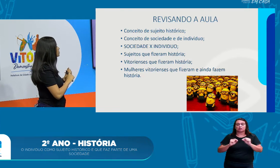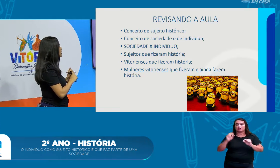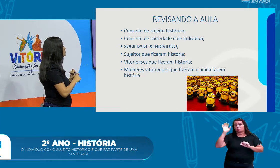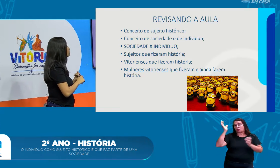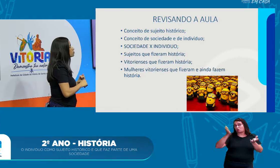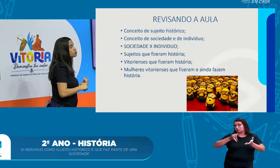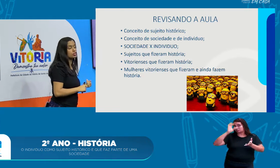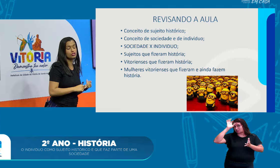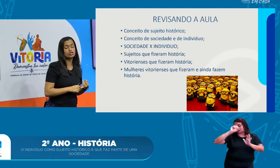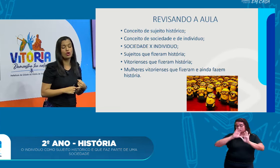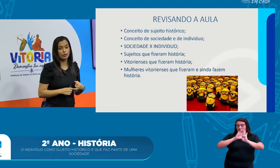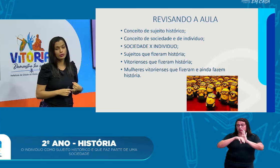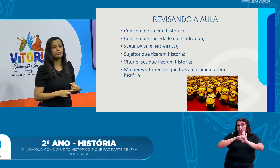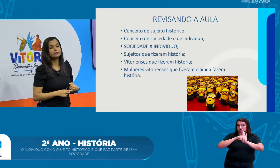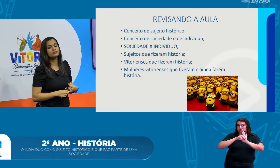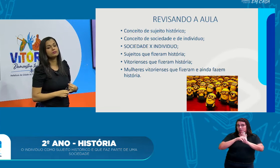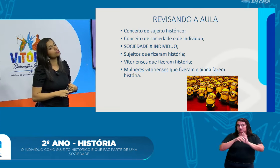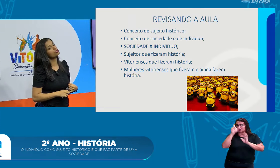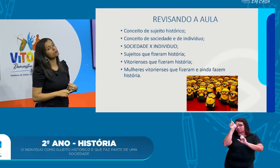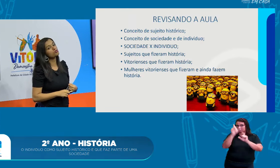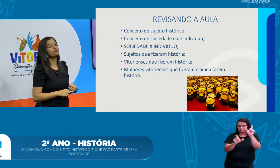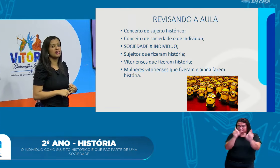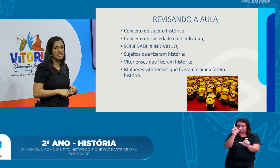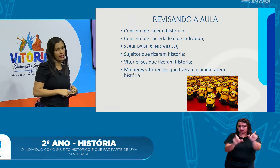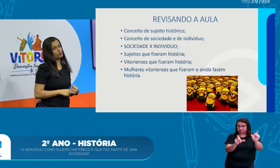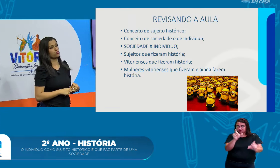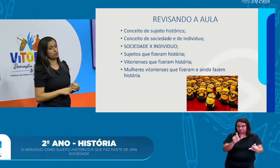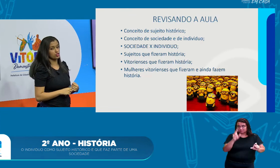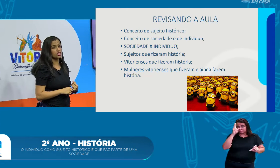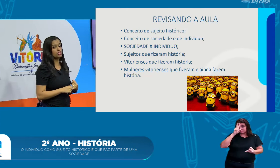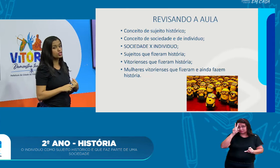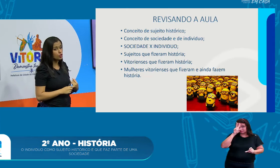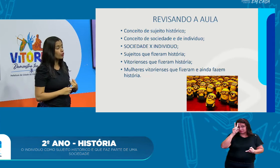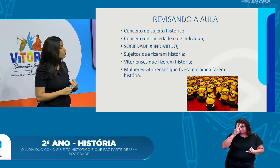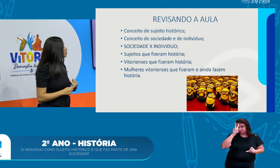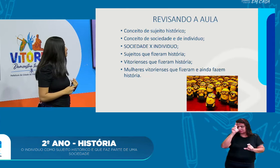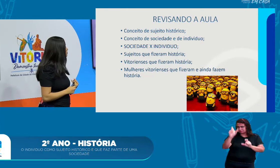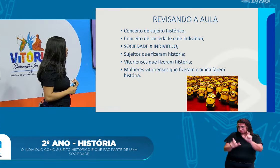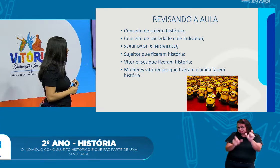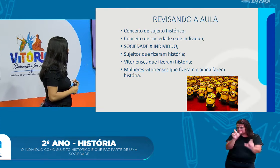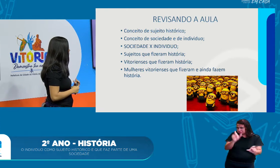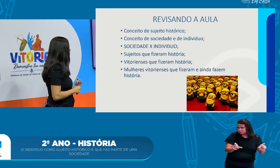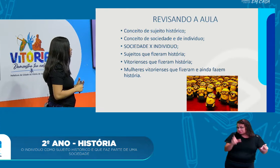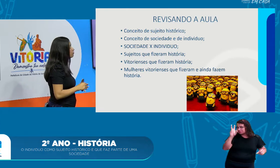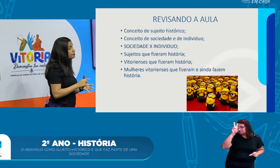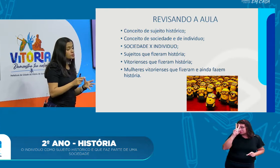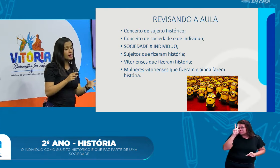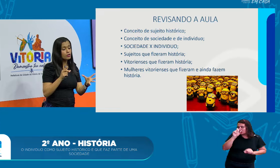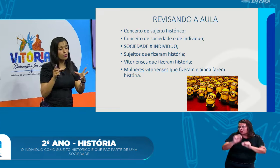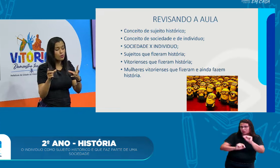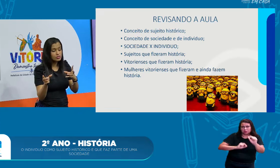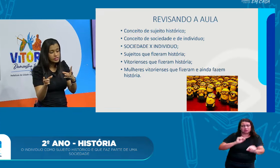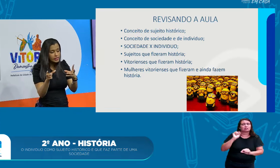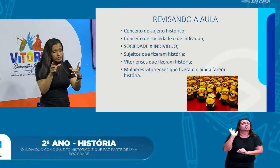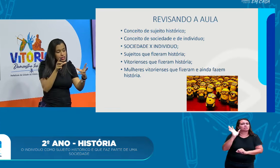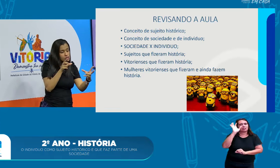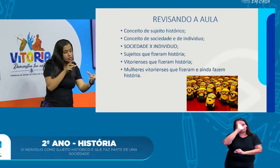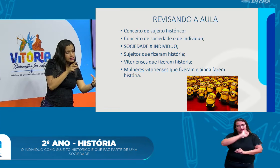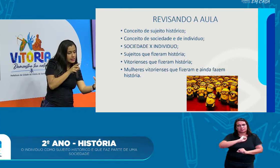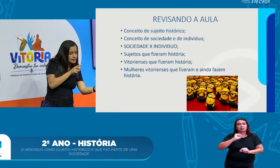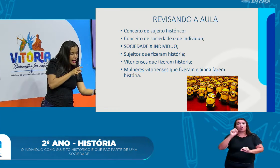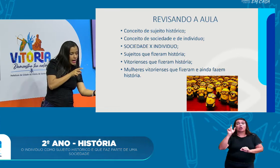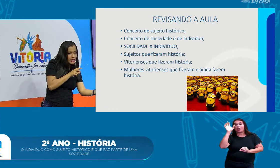o conceito do sujeito histórico, nós vimos o que é um sujeito histórico, tá? Vimos aí o conceito